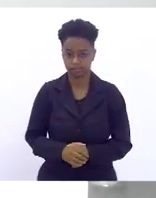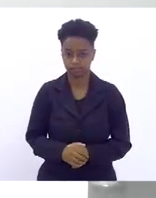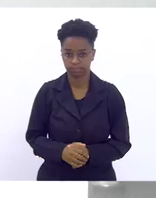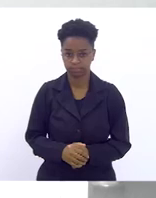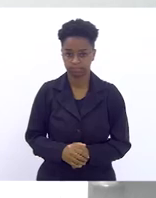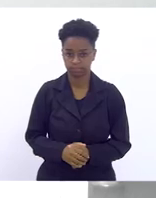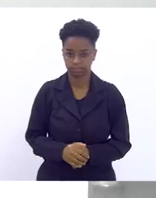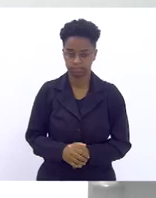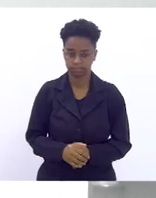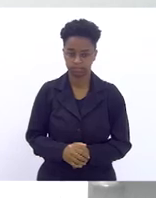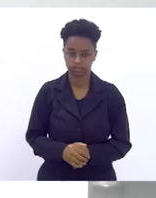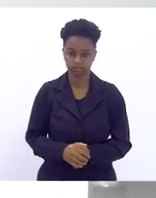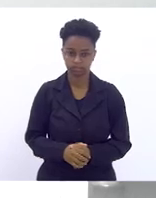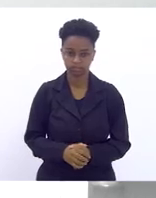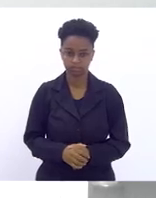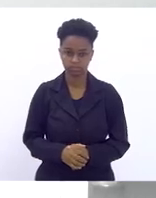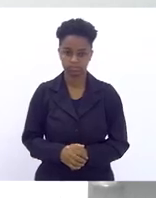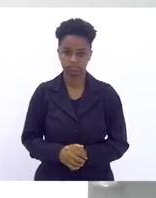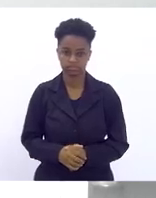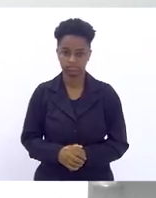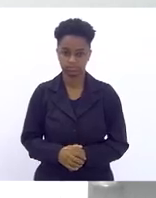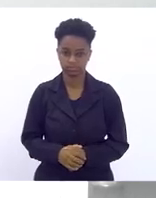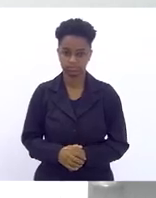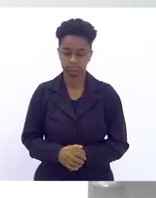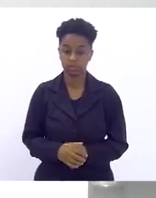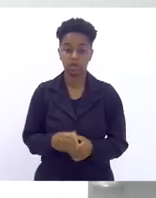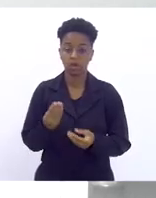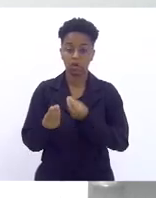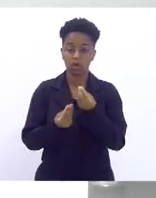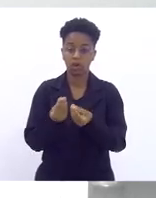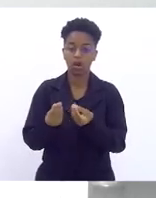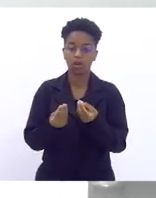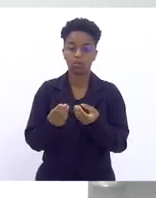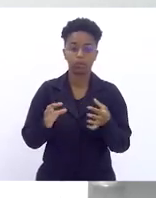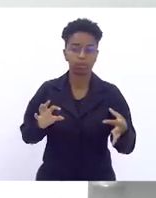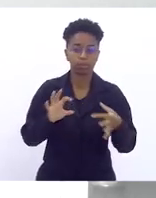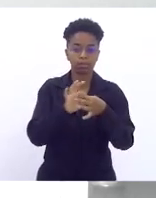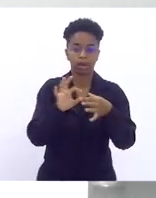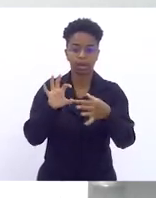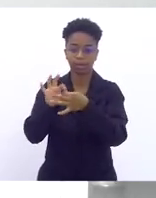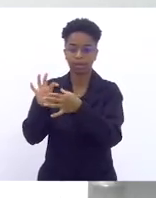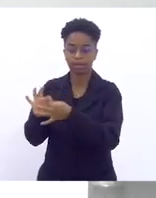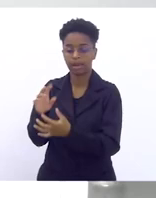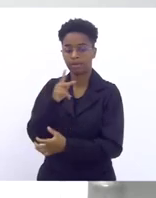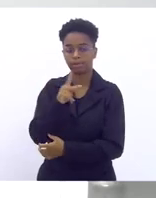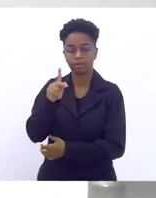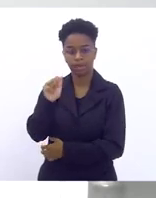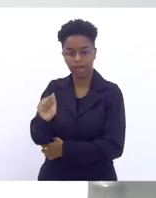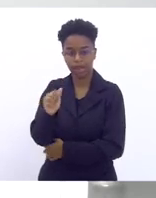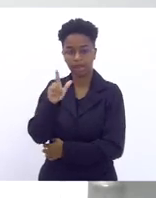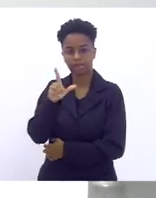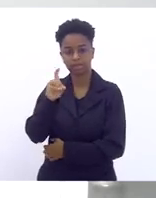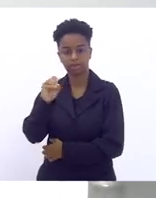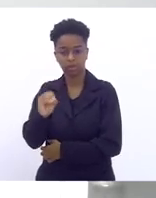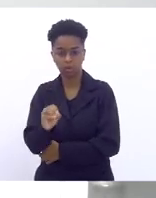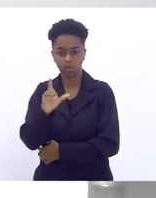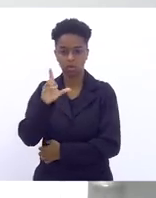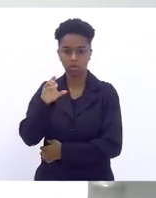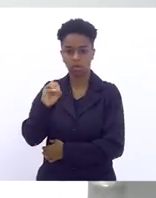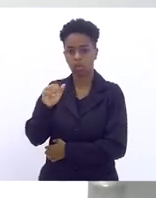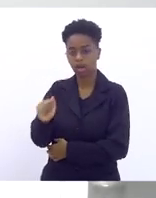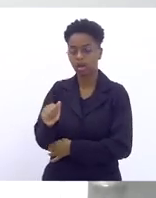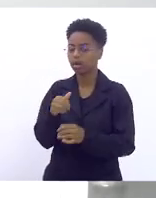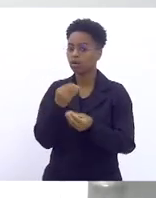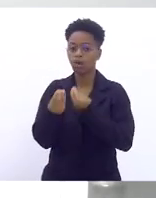de fazer essa integração né pede PPA LDO Loa né